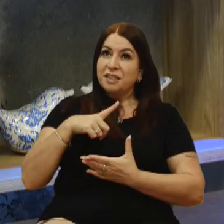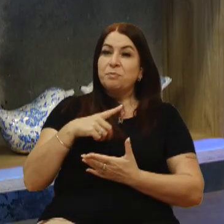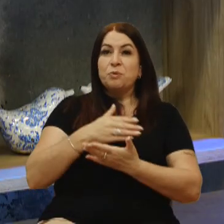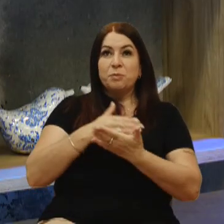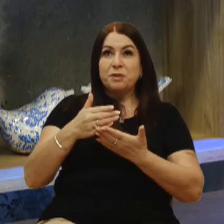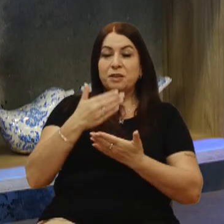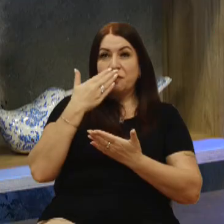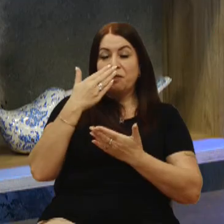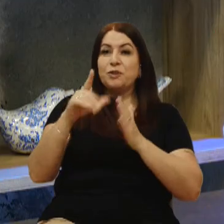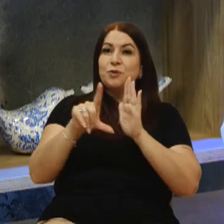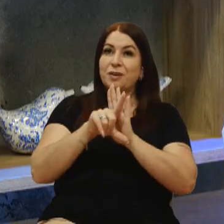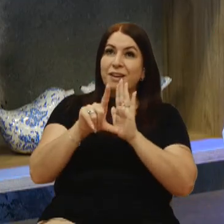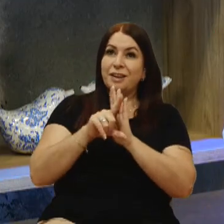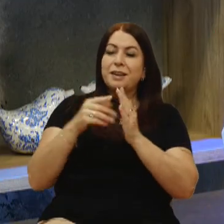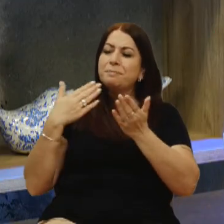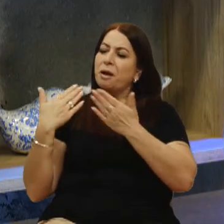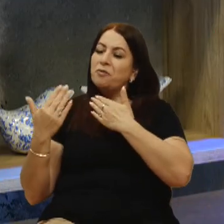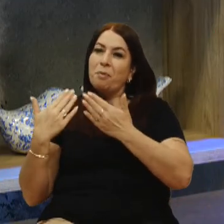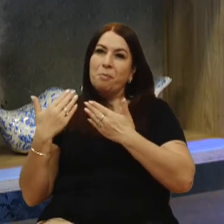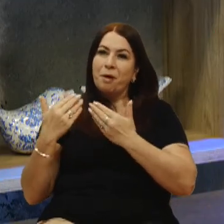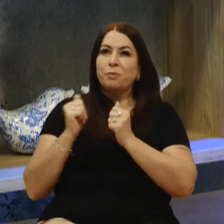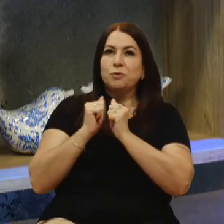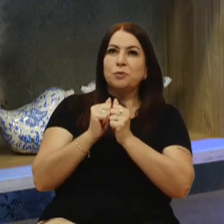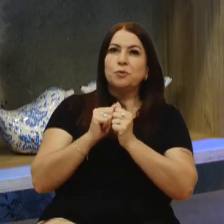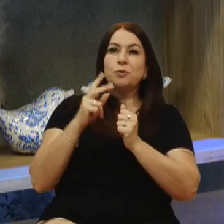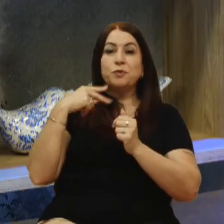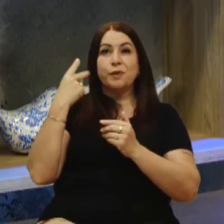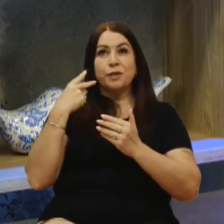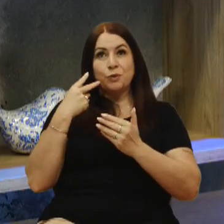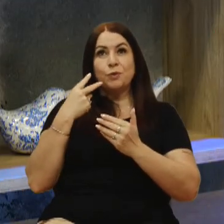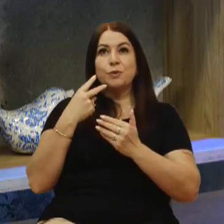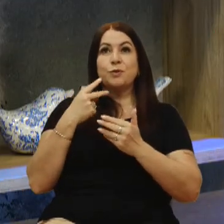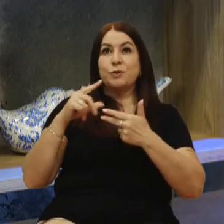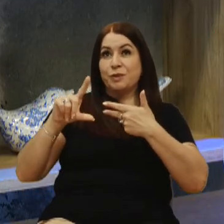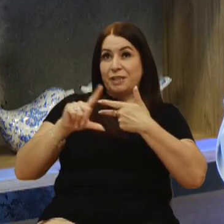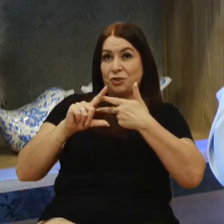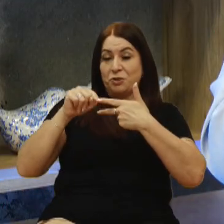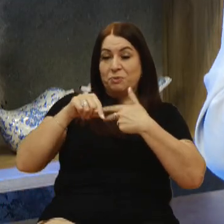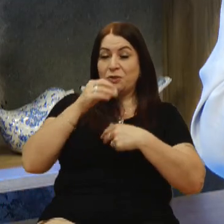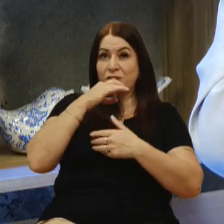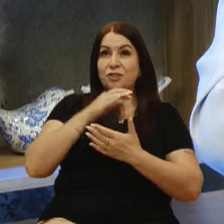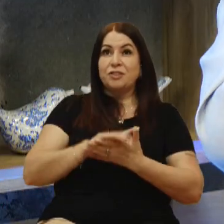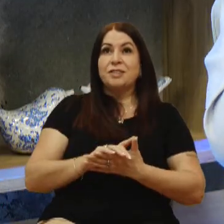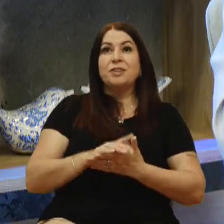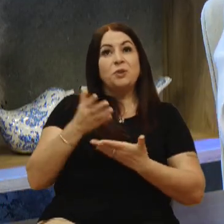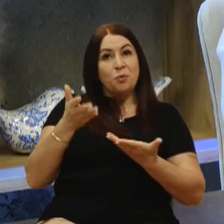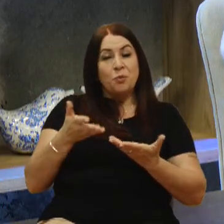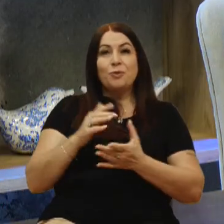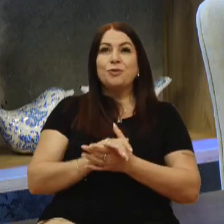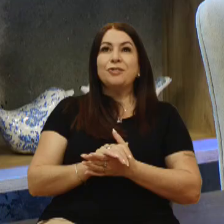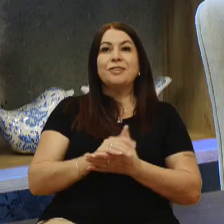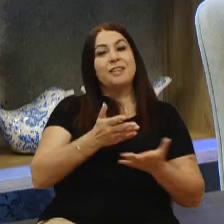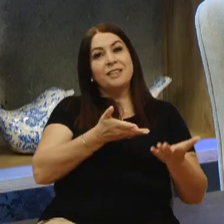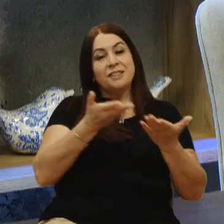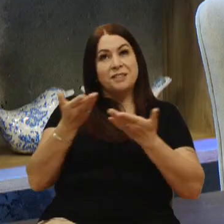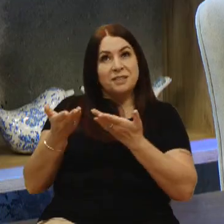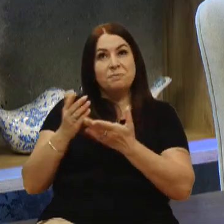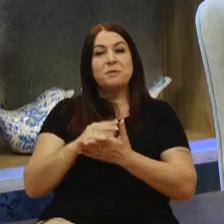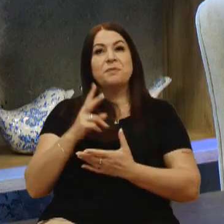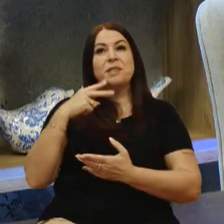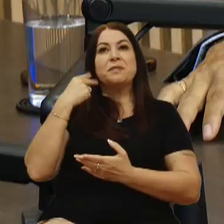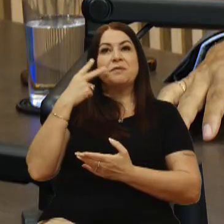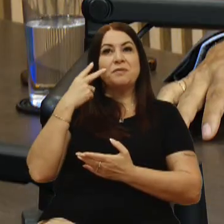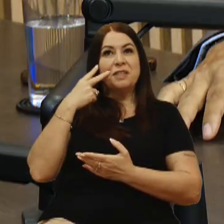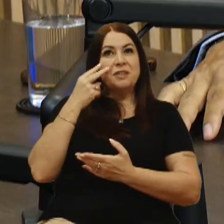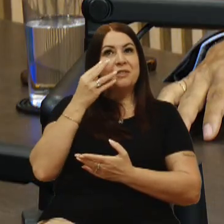iniciando de frente com a lei esse bate-papo com os parlamentares do Legislativo Caxiense e hoje recebendo o vereador